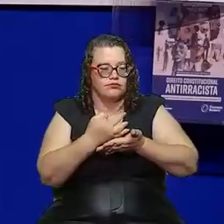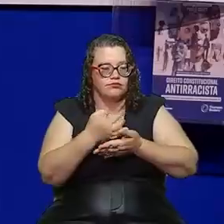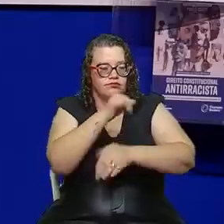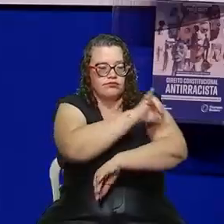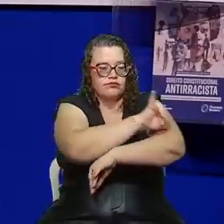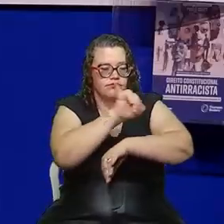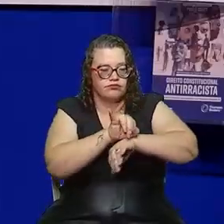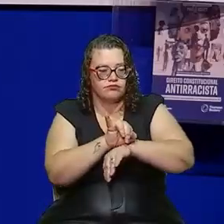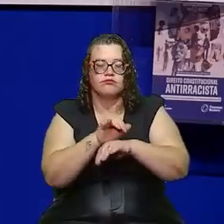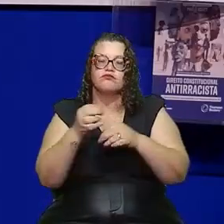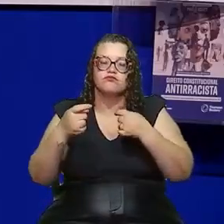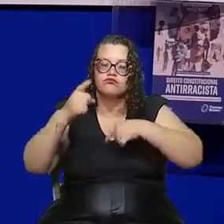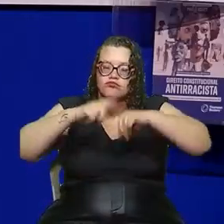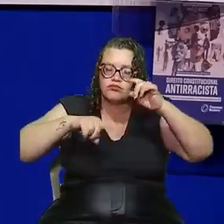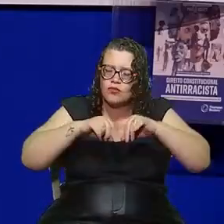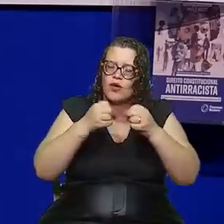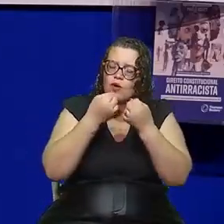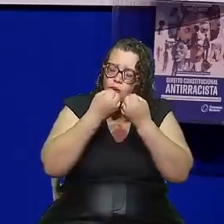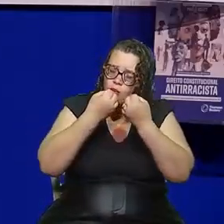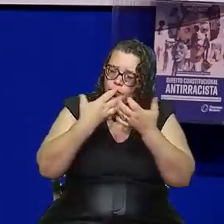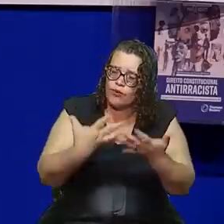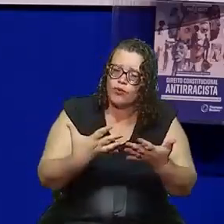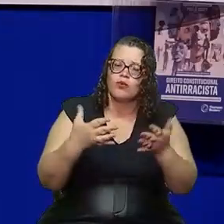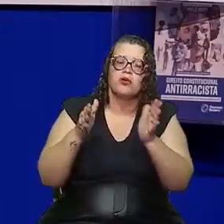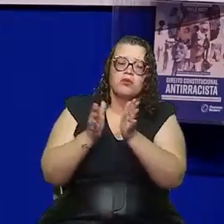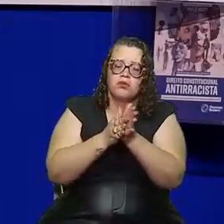coisa inesperada.